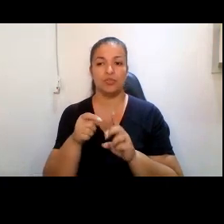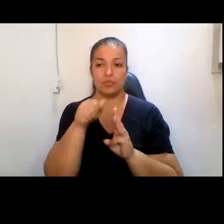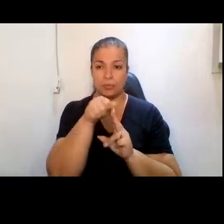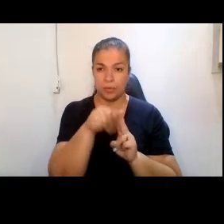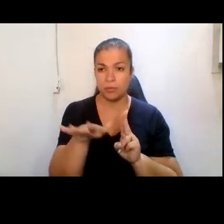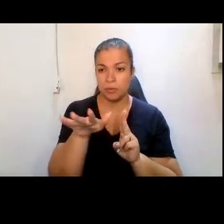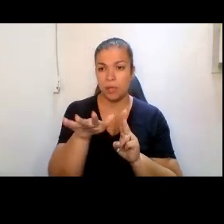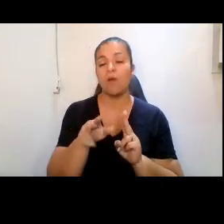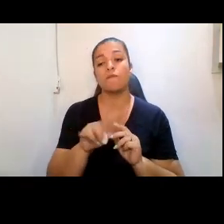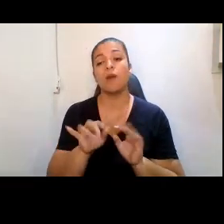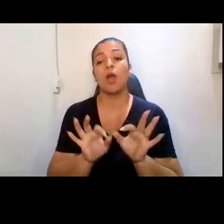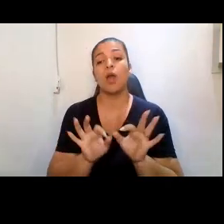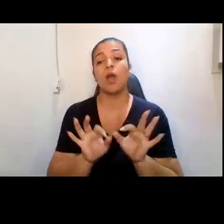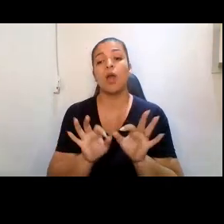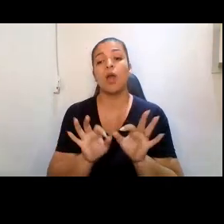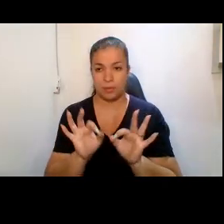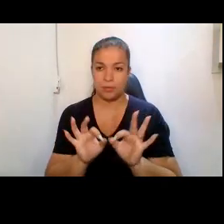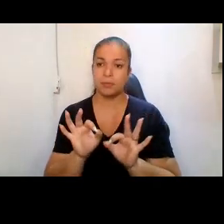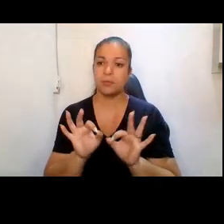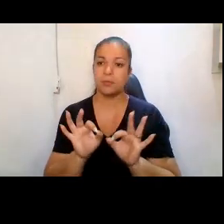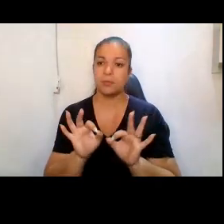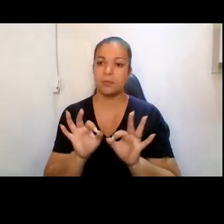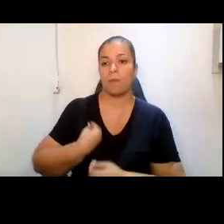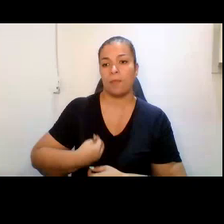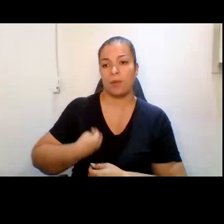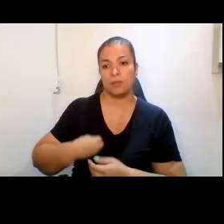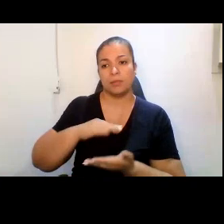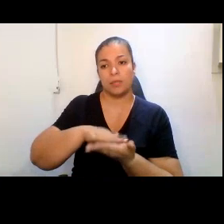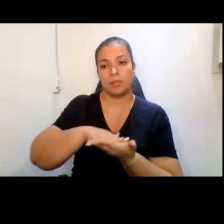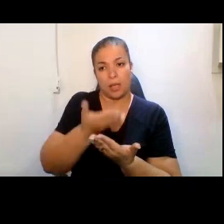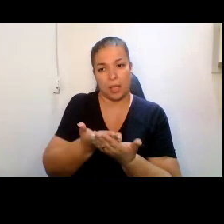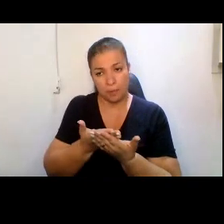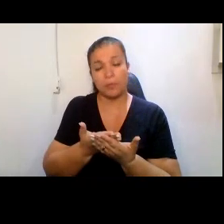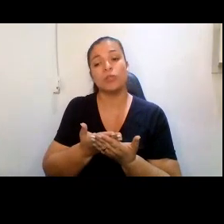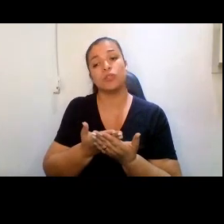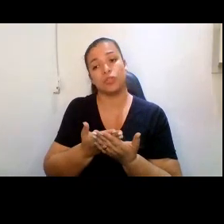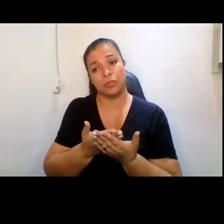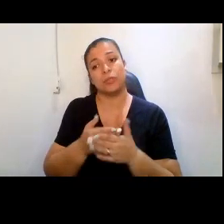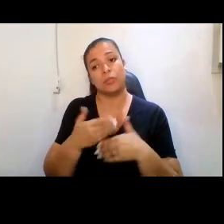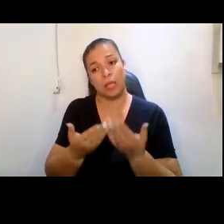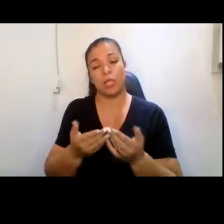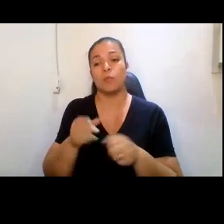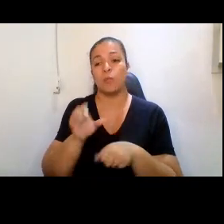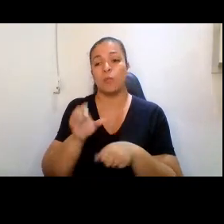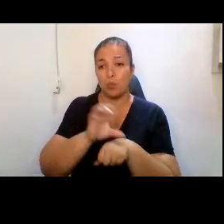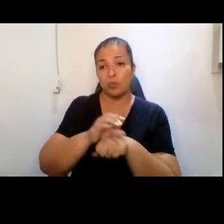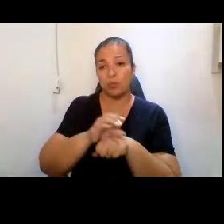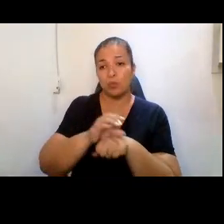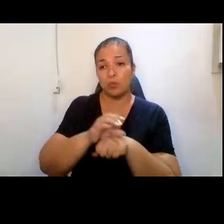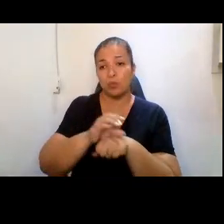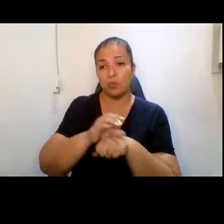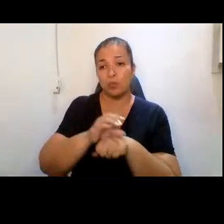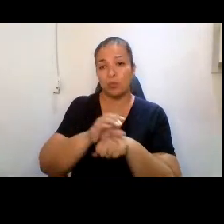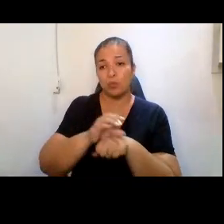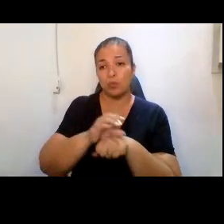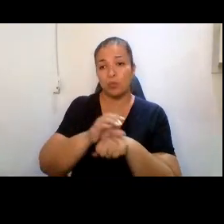né, a presença dos intérpretes para que o curso não tenha nenhum prejuízo, tá certo?